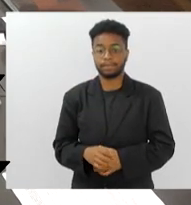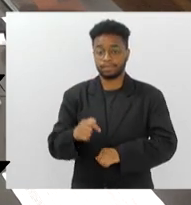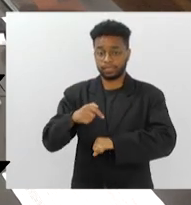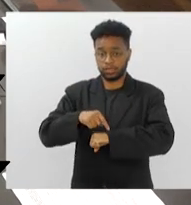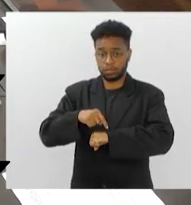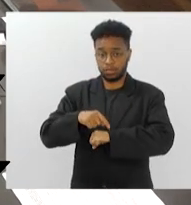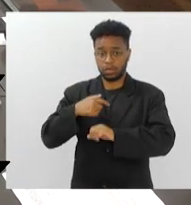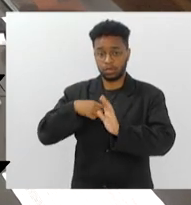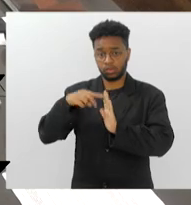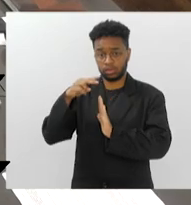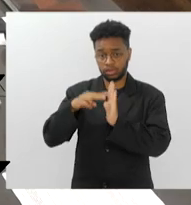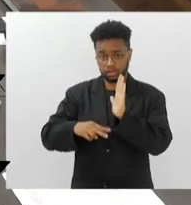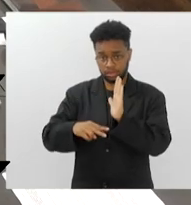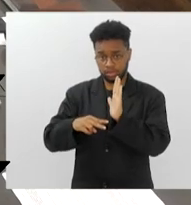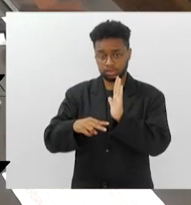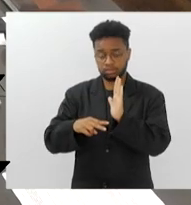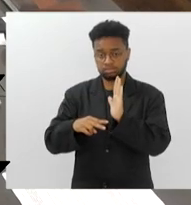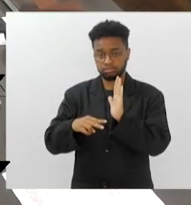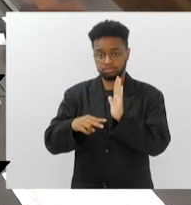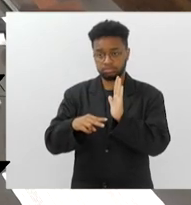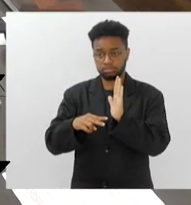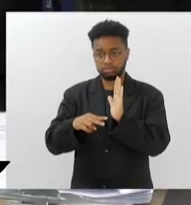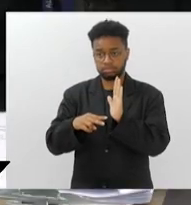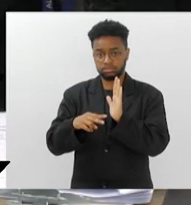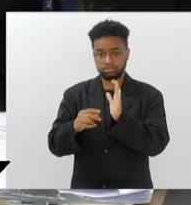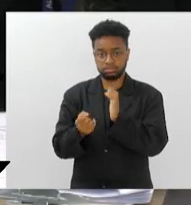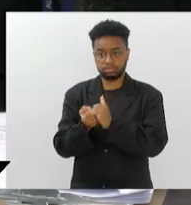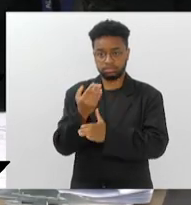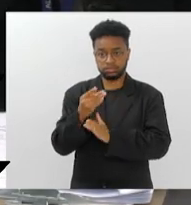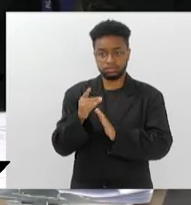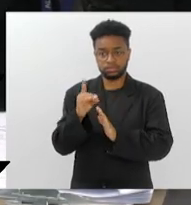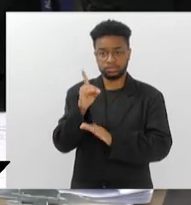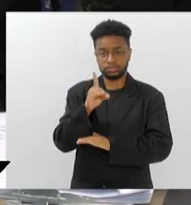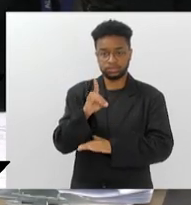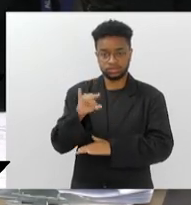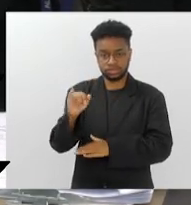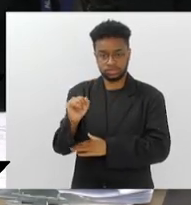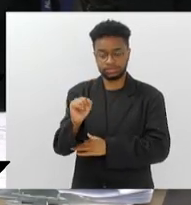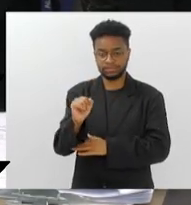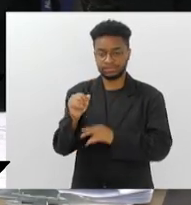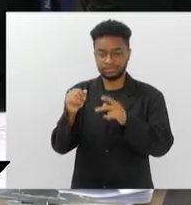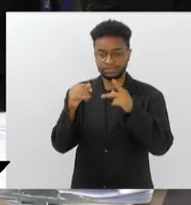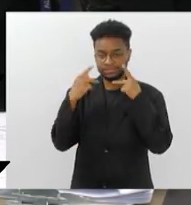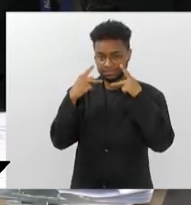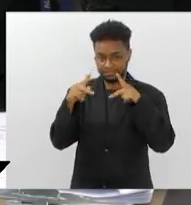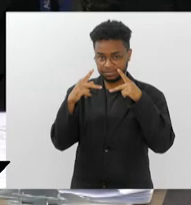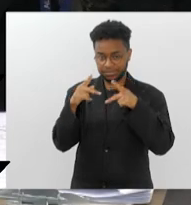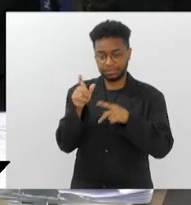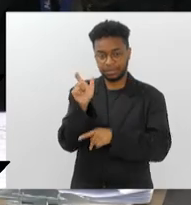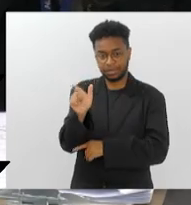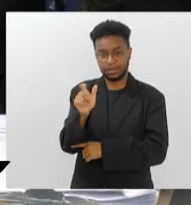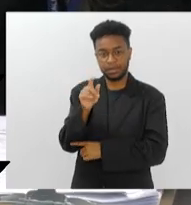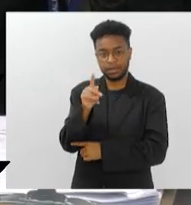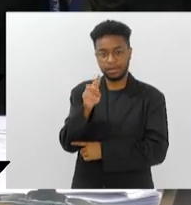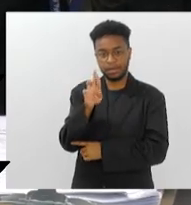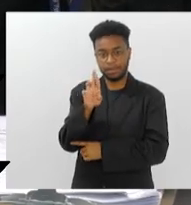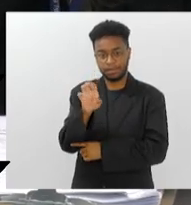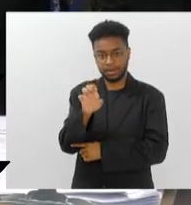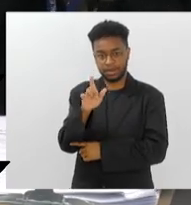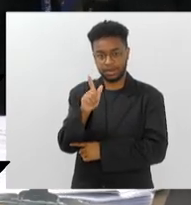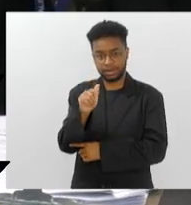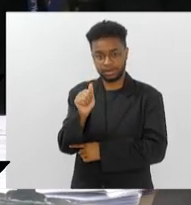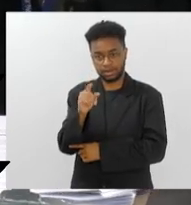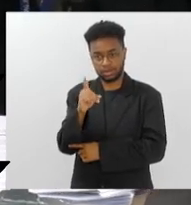li aqui né instituído instituído o dia do pregador e da pregadora eu acho que ficaria melhor